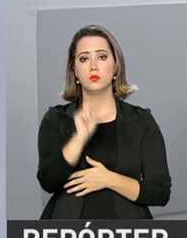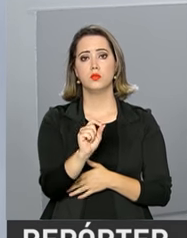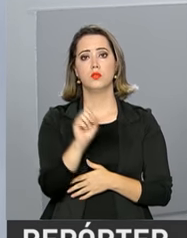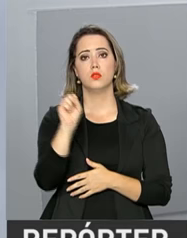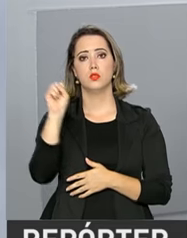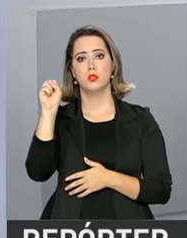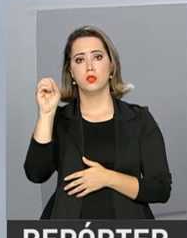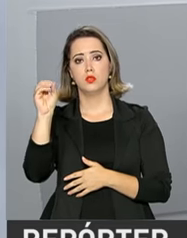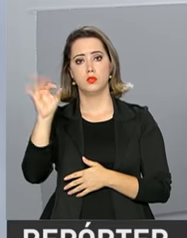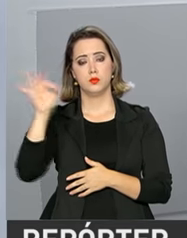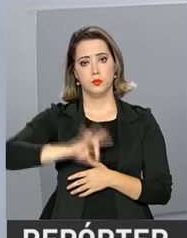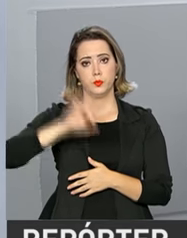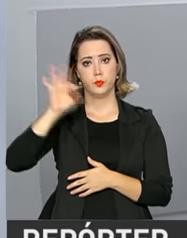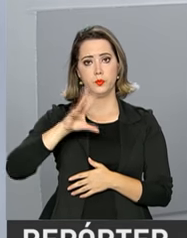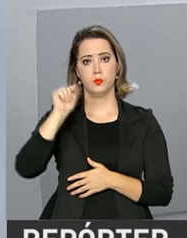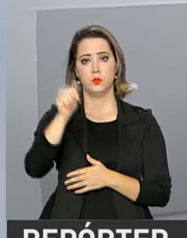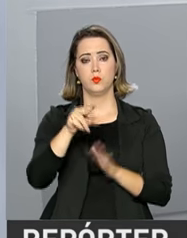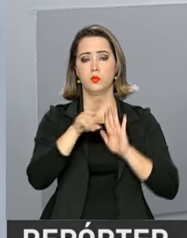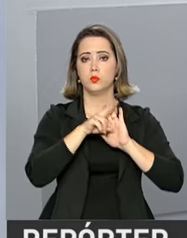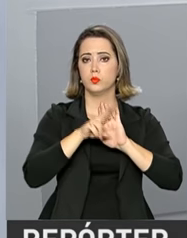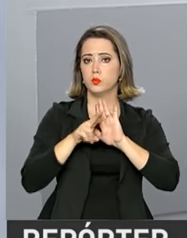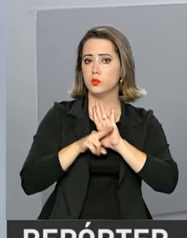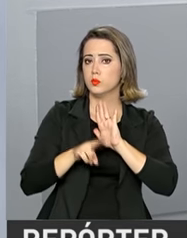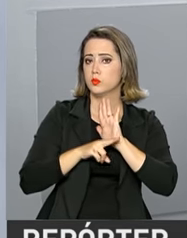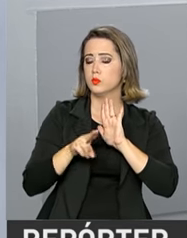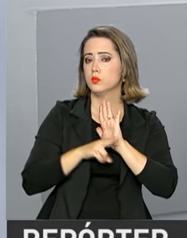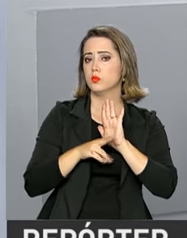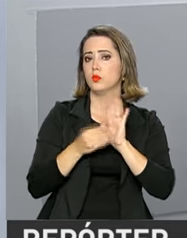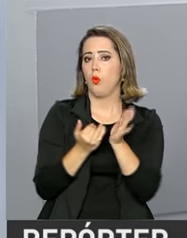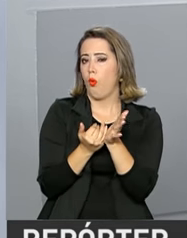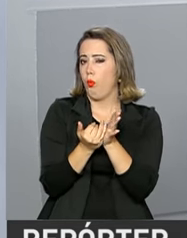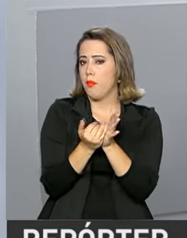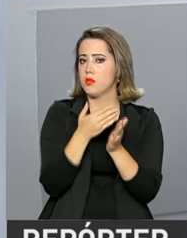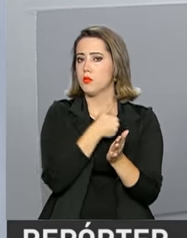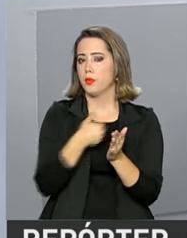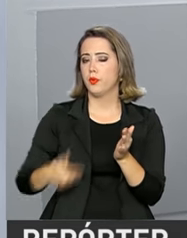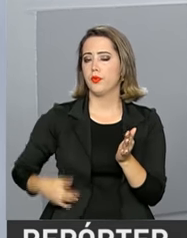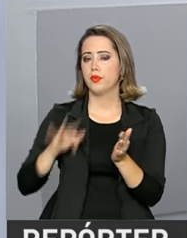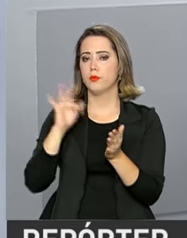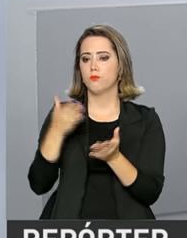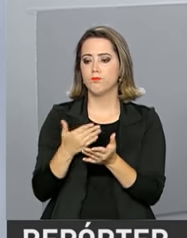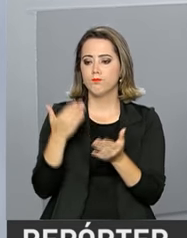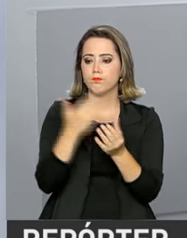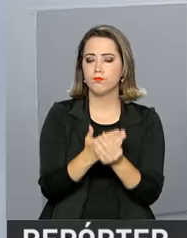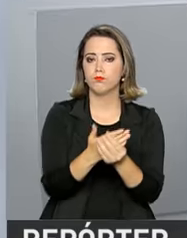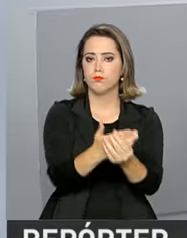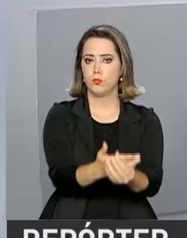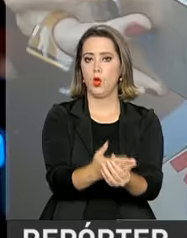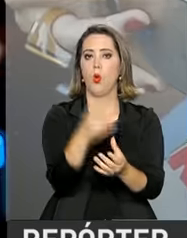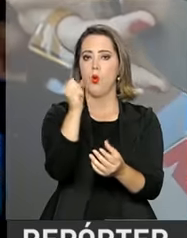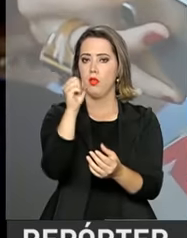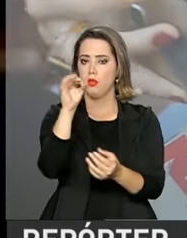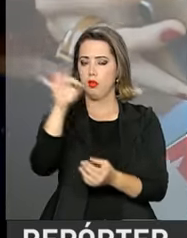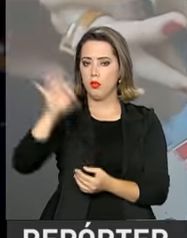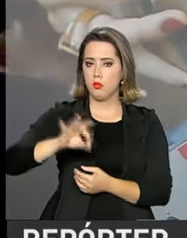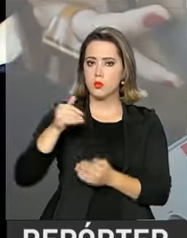disse que cerca de 80% do texto original enviado pelo governo devem ser mantidos